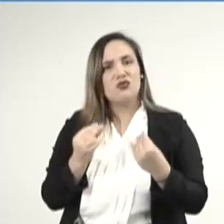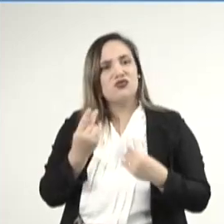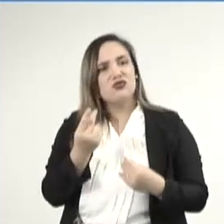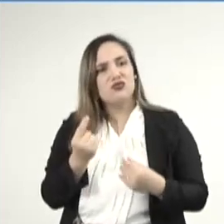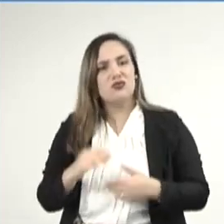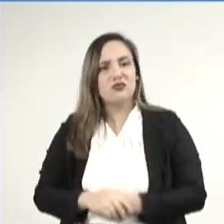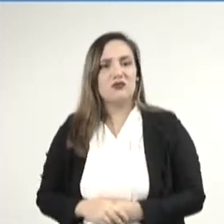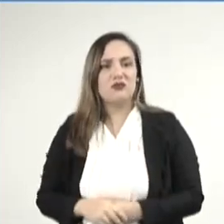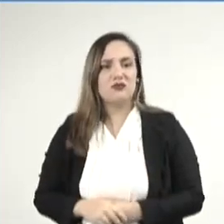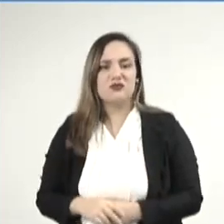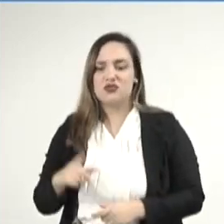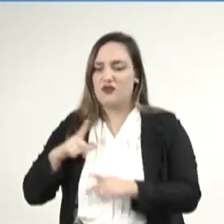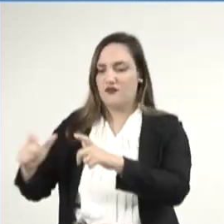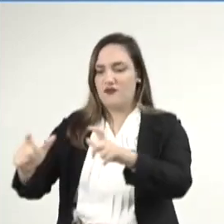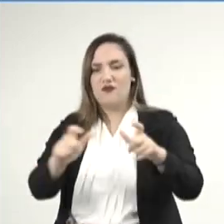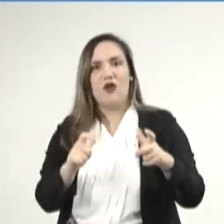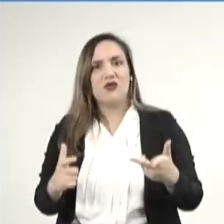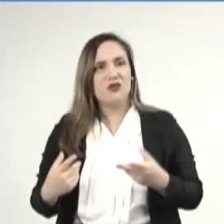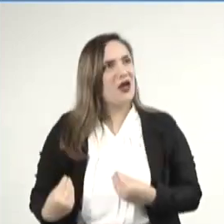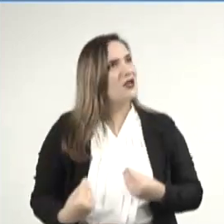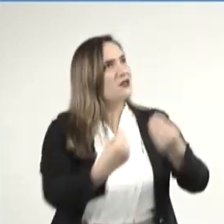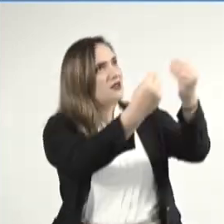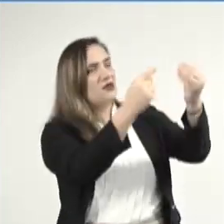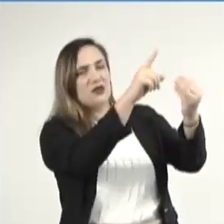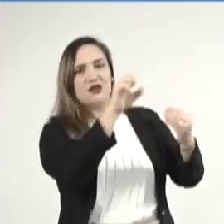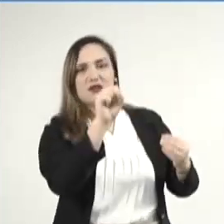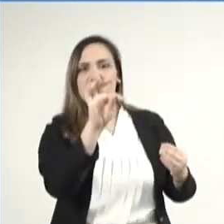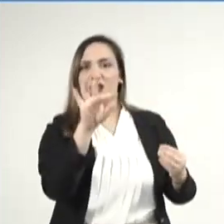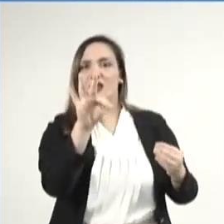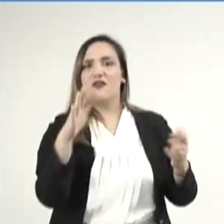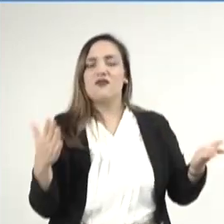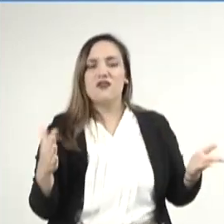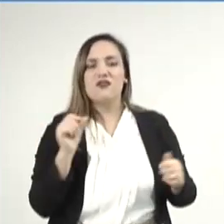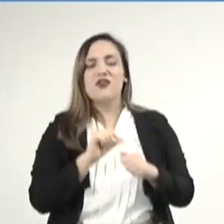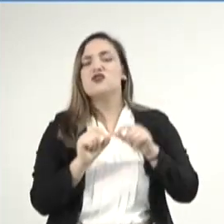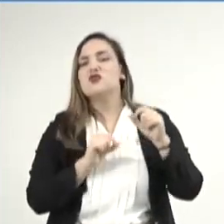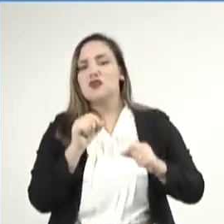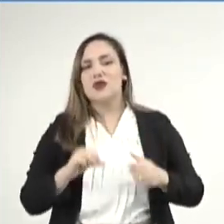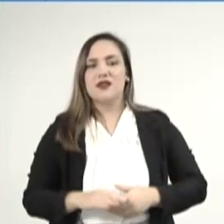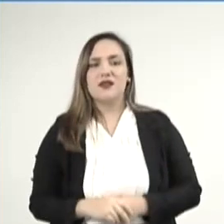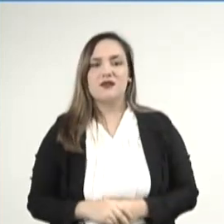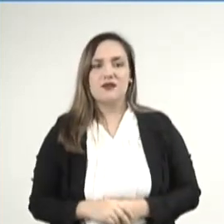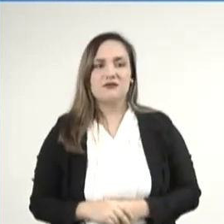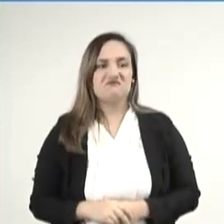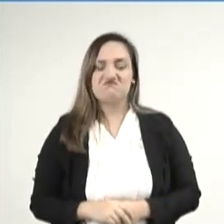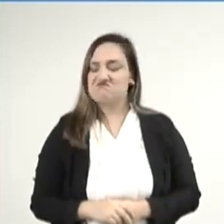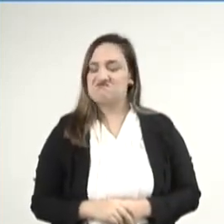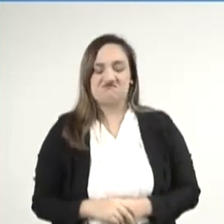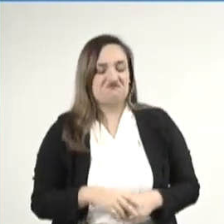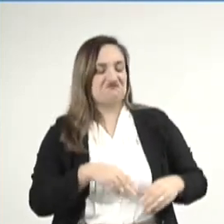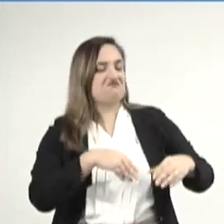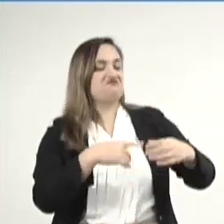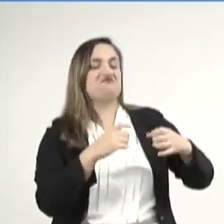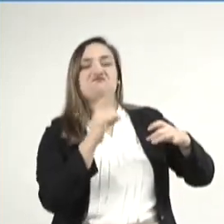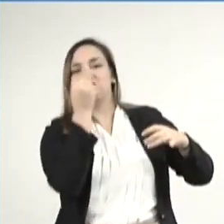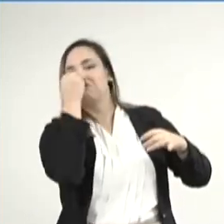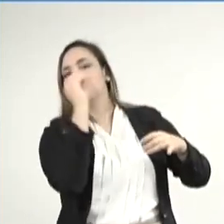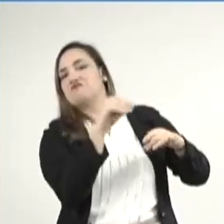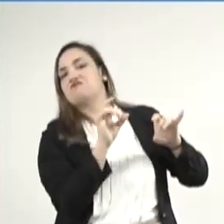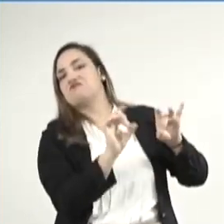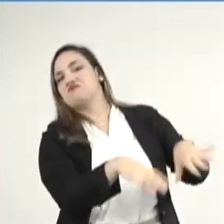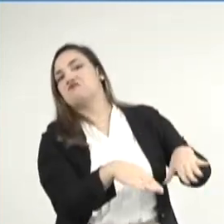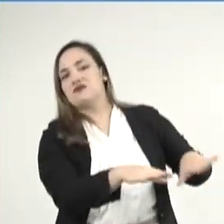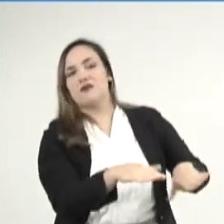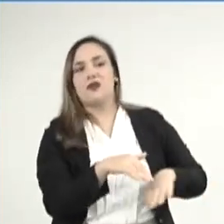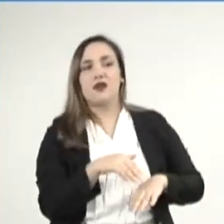saindo. Bateu essas fotos lá no Supremo. E o Supremo pegou, fez, sabe o que com essas fotos? Rasgou na cara da população,